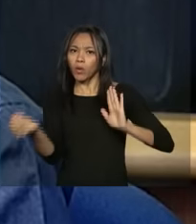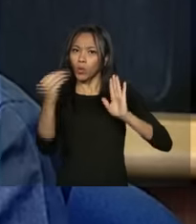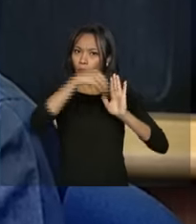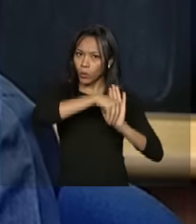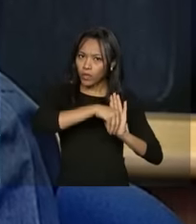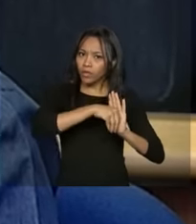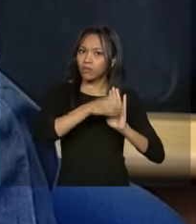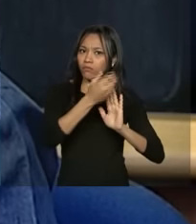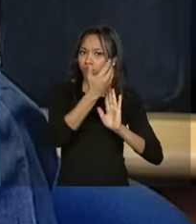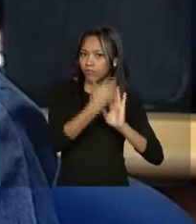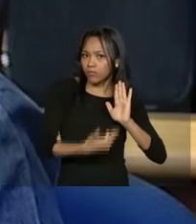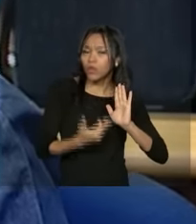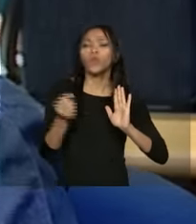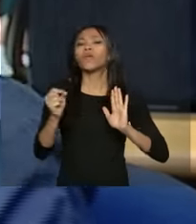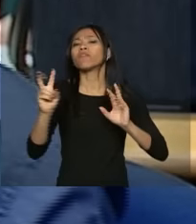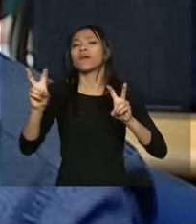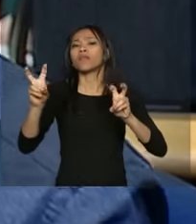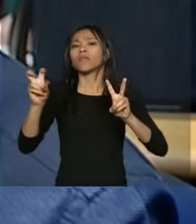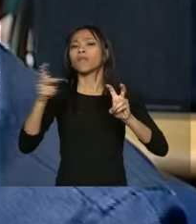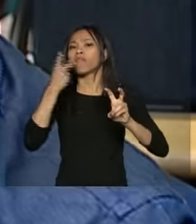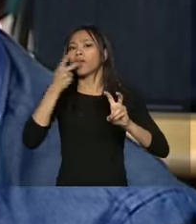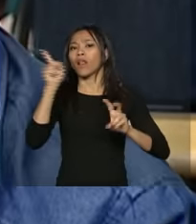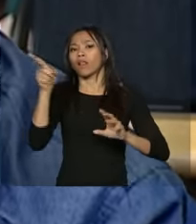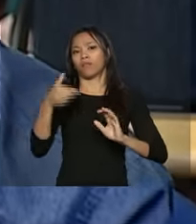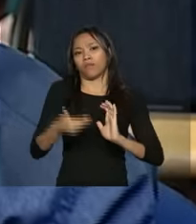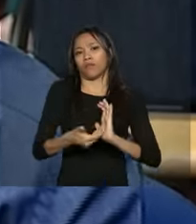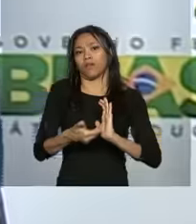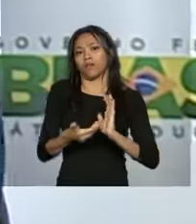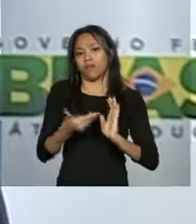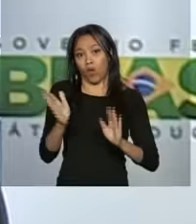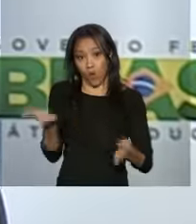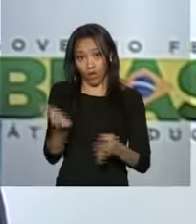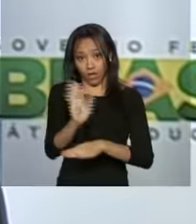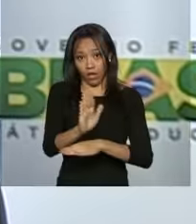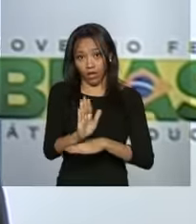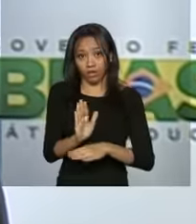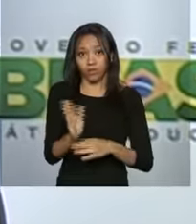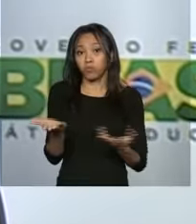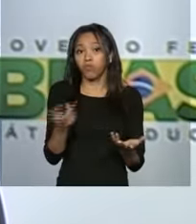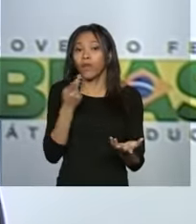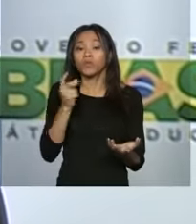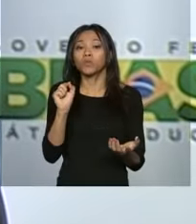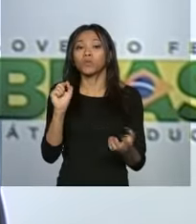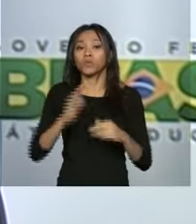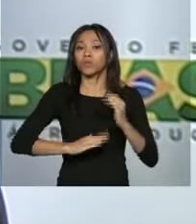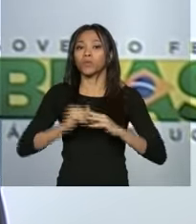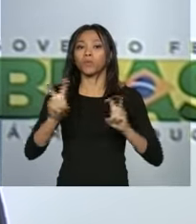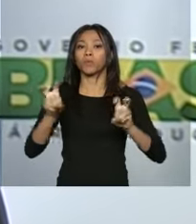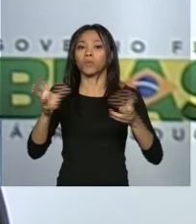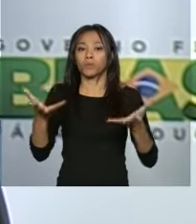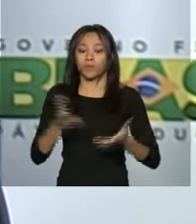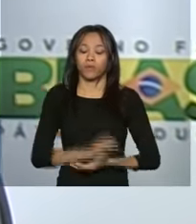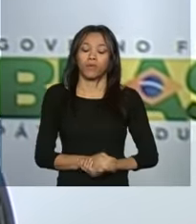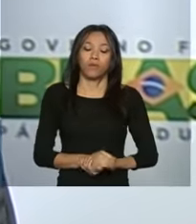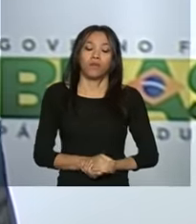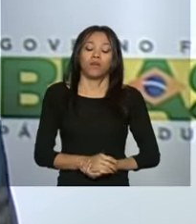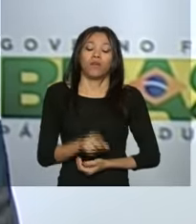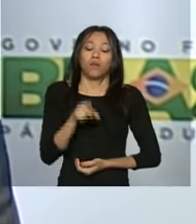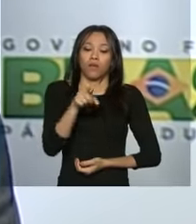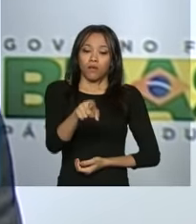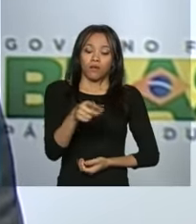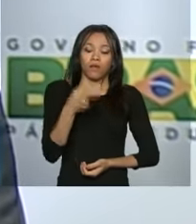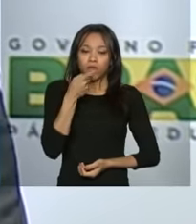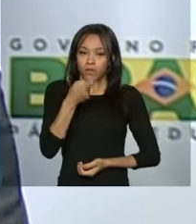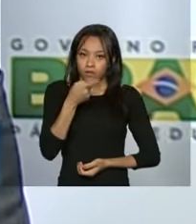discutir lá na Câmara hoje mais tarde obrigado não din Gabriel muito bom essa sua pergunta porque o seguinte eh até acho que complementando um